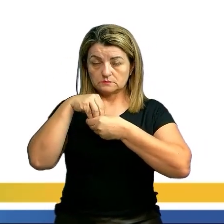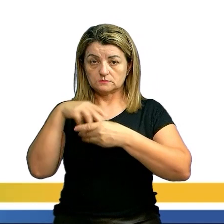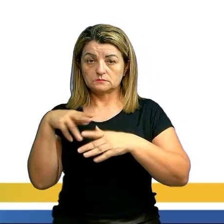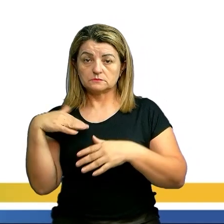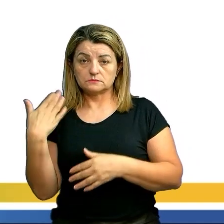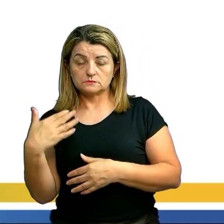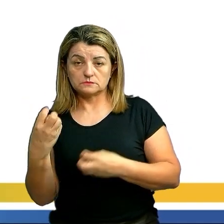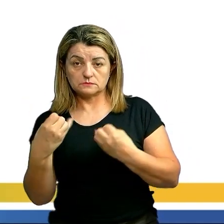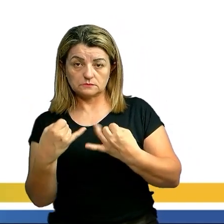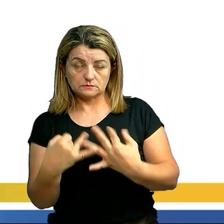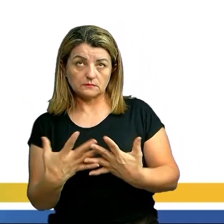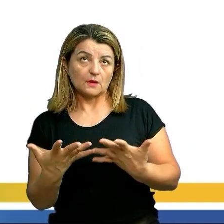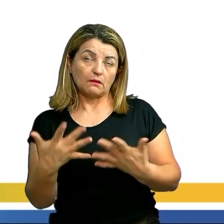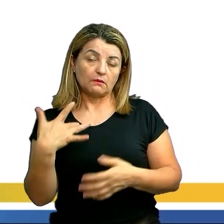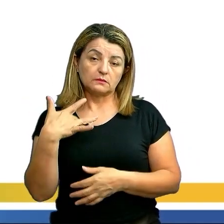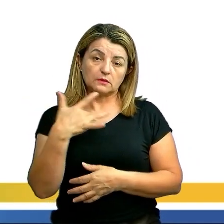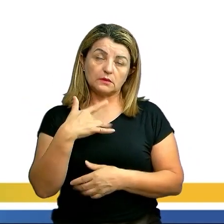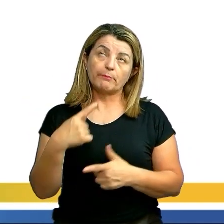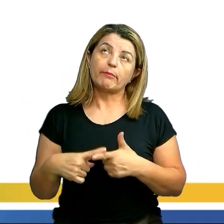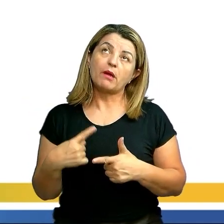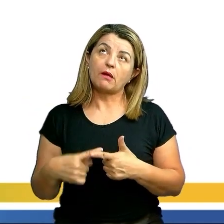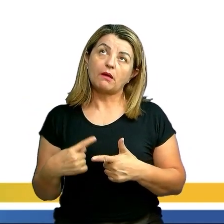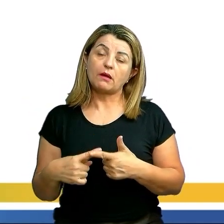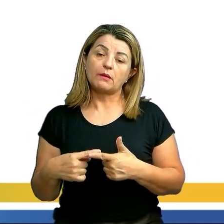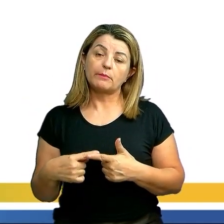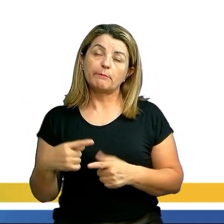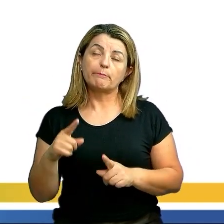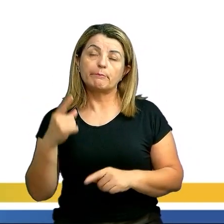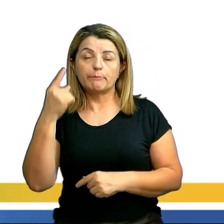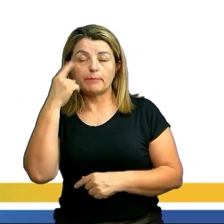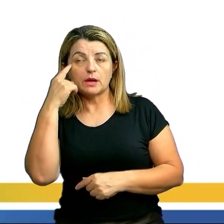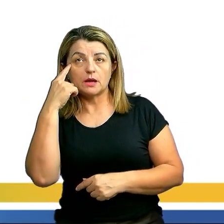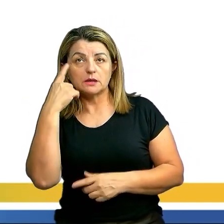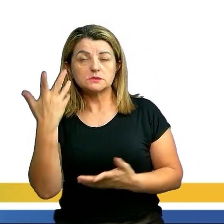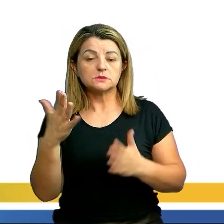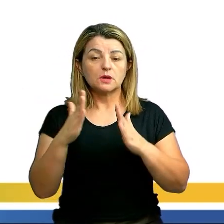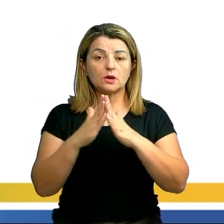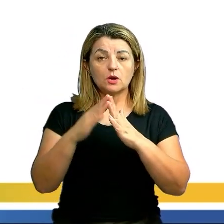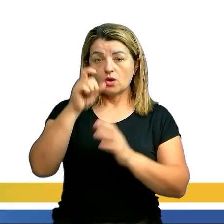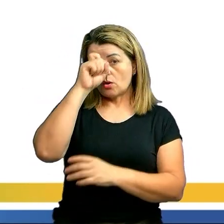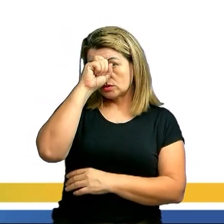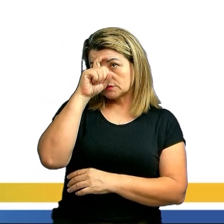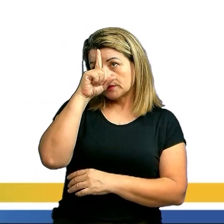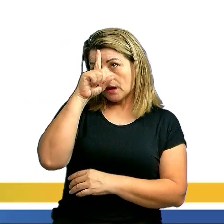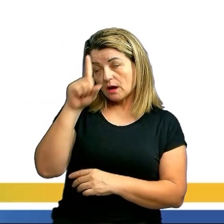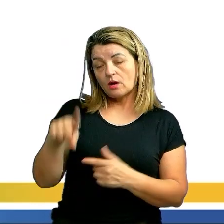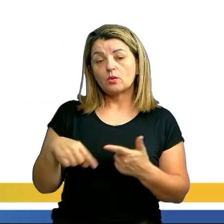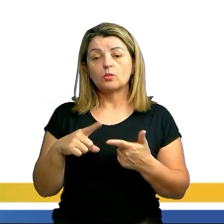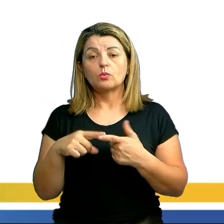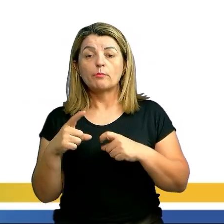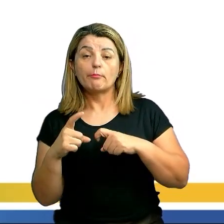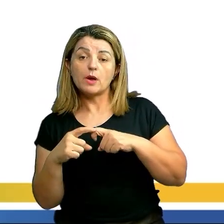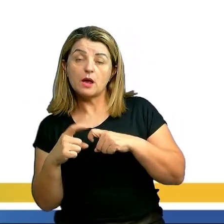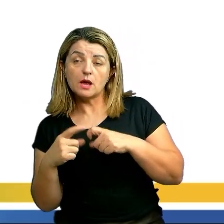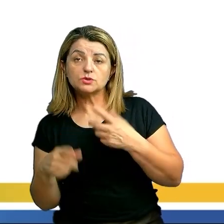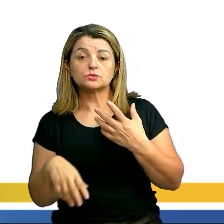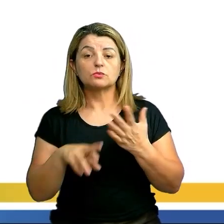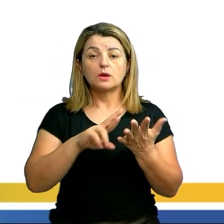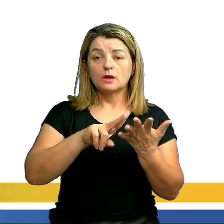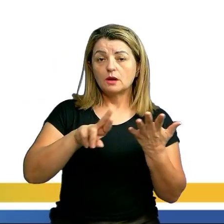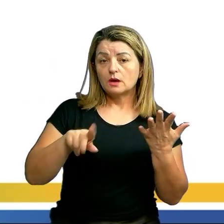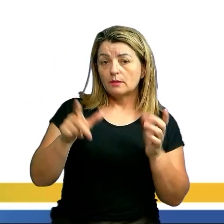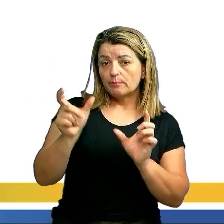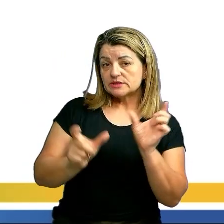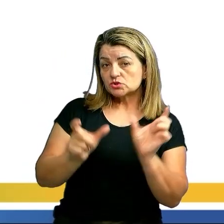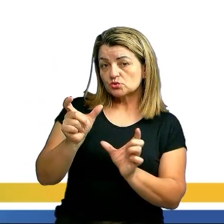o quê? Hospital, médico, não é? Pessoas doentes. Mas é importante a gente frisar que quando se fala